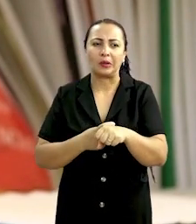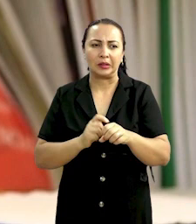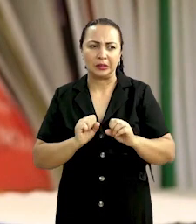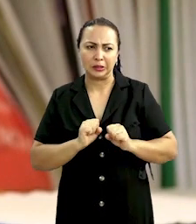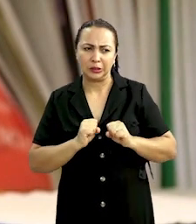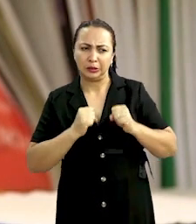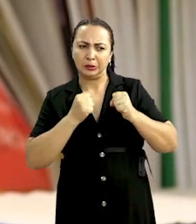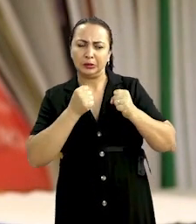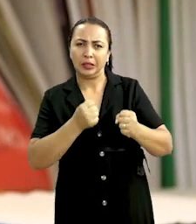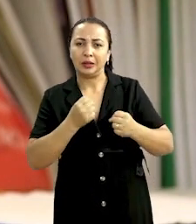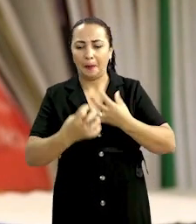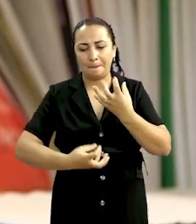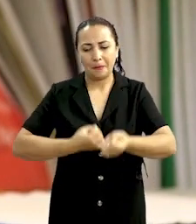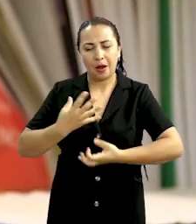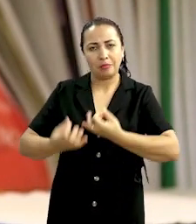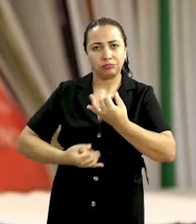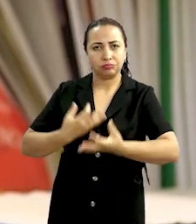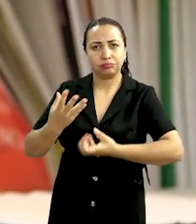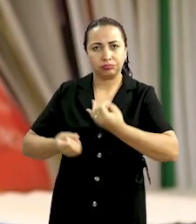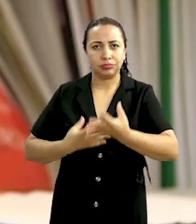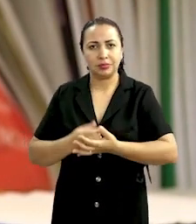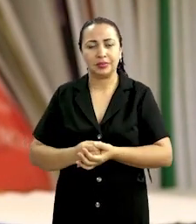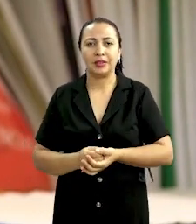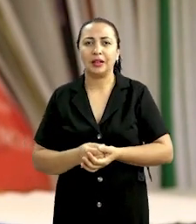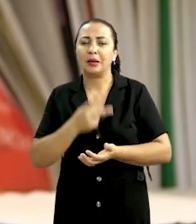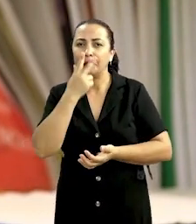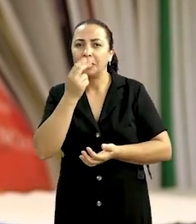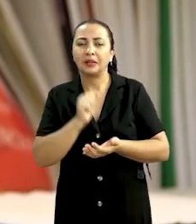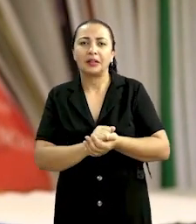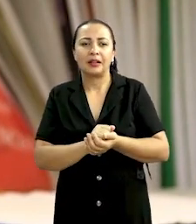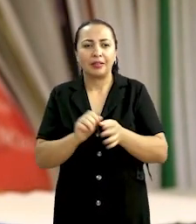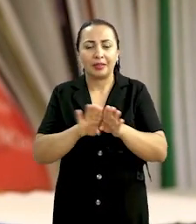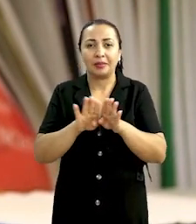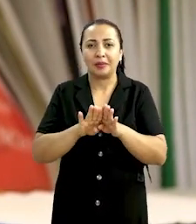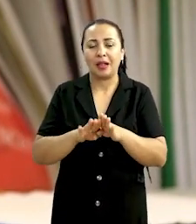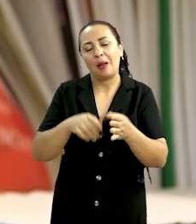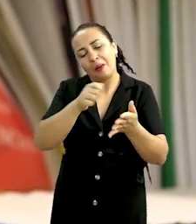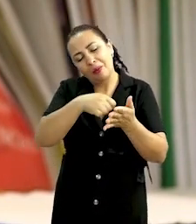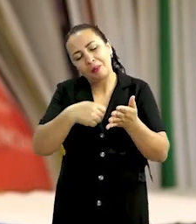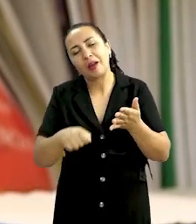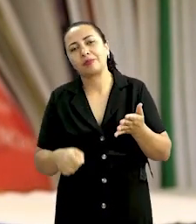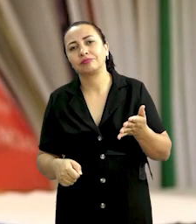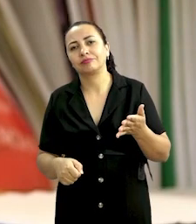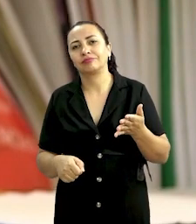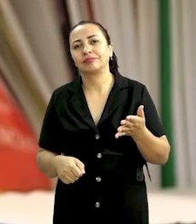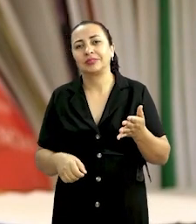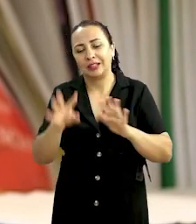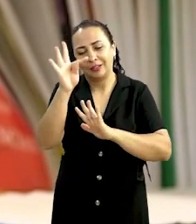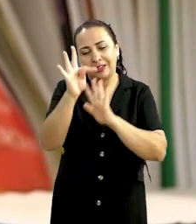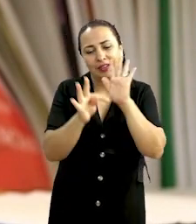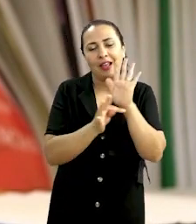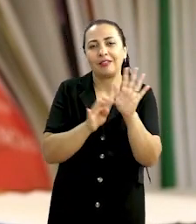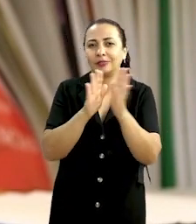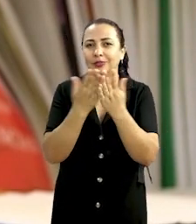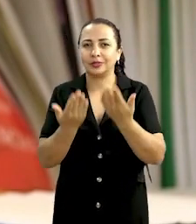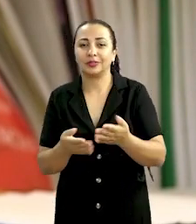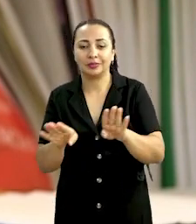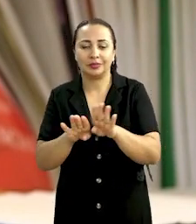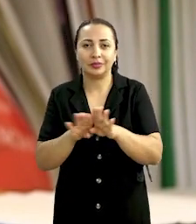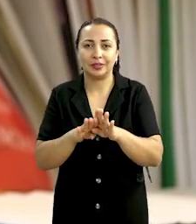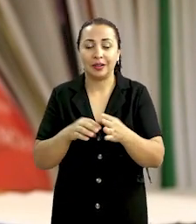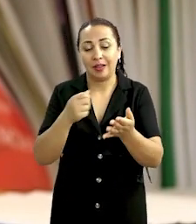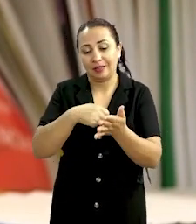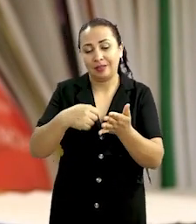duros, com esse brutalismo poético, que é uma figura de linguagem que está muito presente na escrita de Conceição,